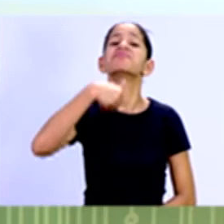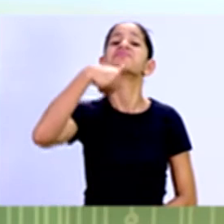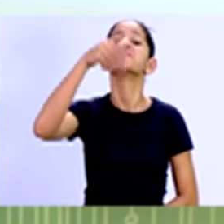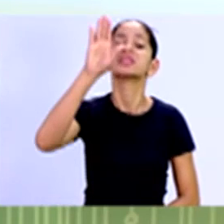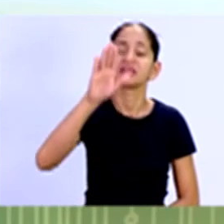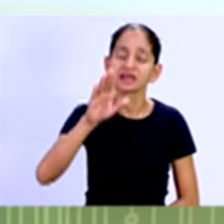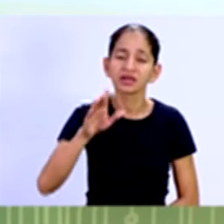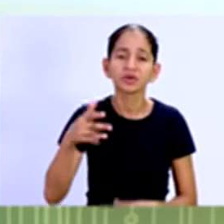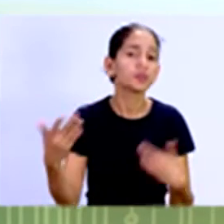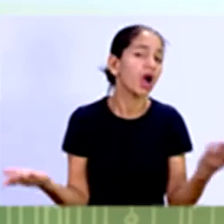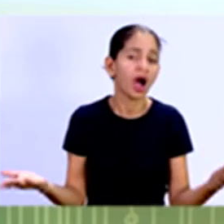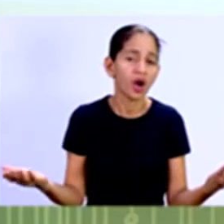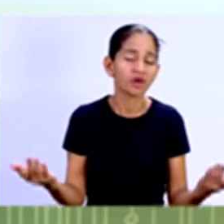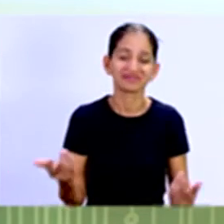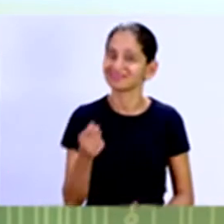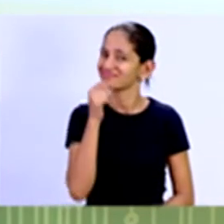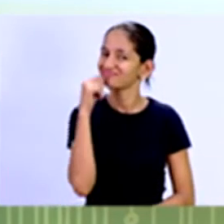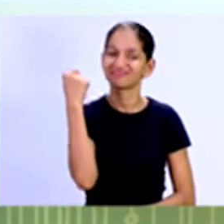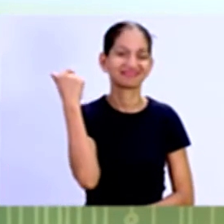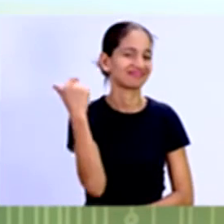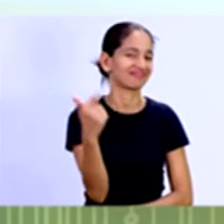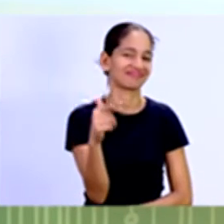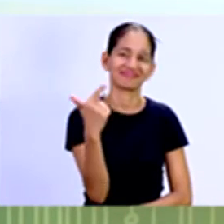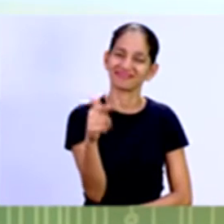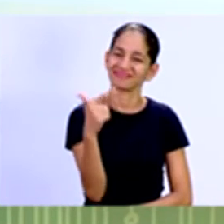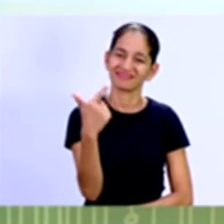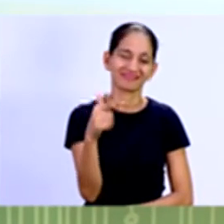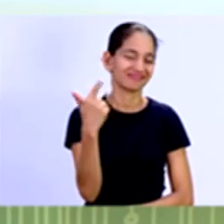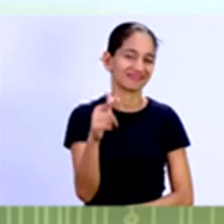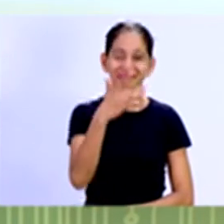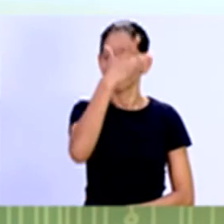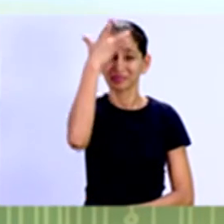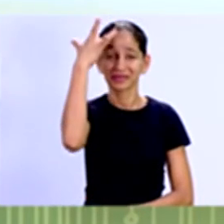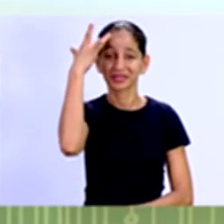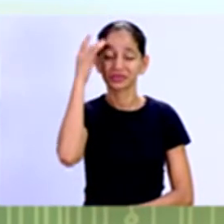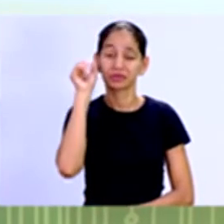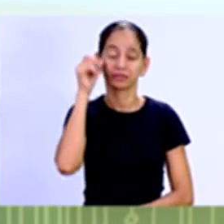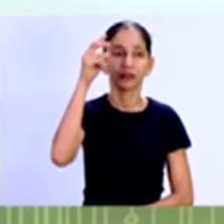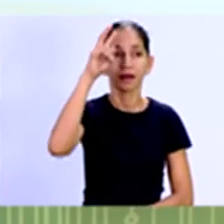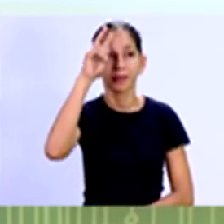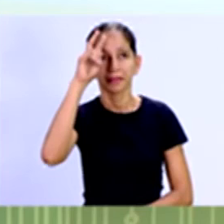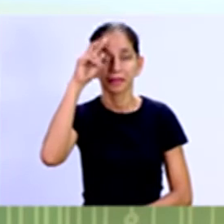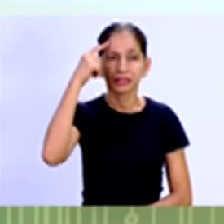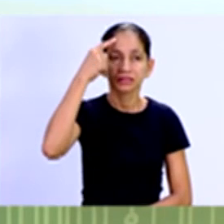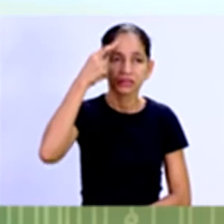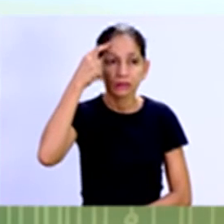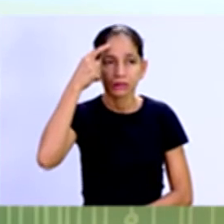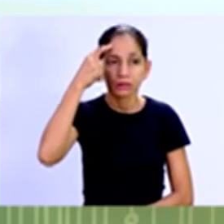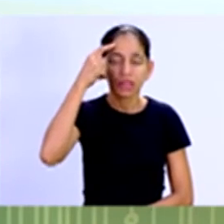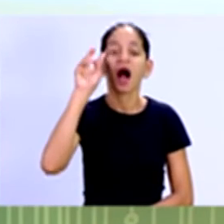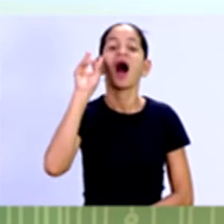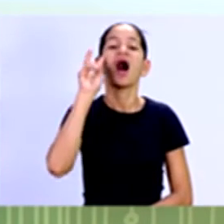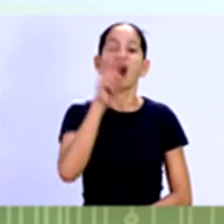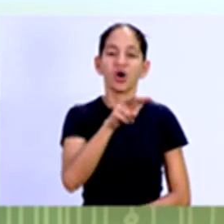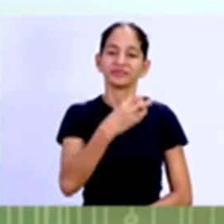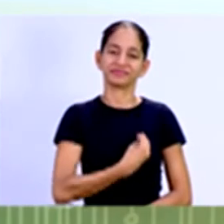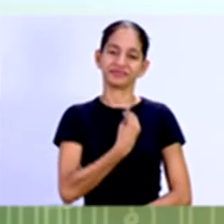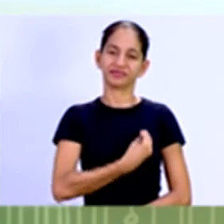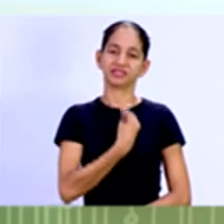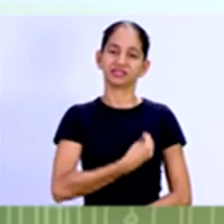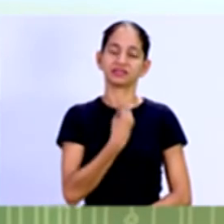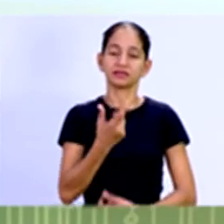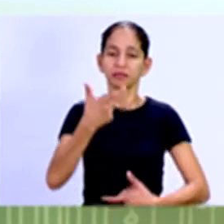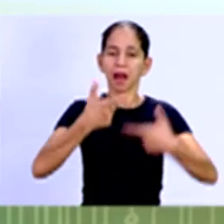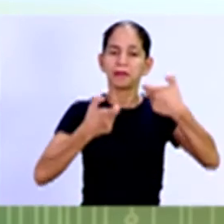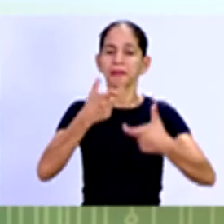difícil, né, a gente pensar em uma coisa que o ser humano valorize mais do que a sua vida. A gente está vivendo um momento aí, né, de tantas